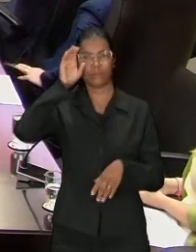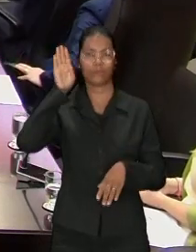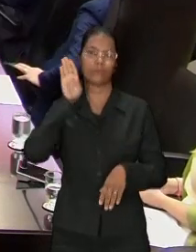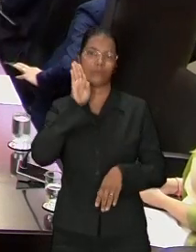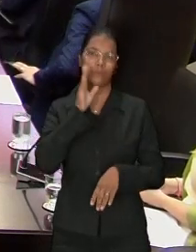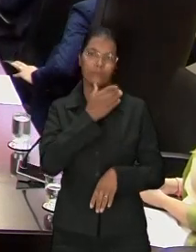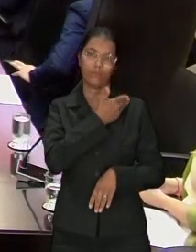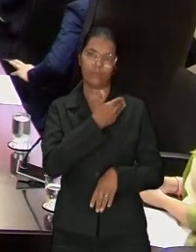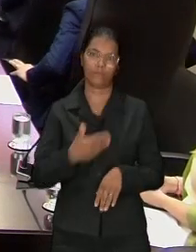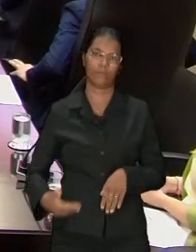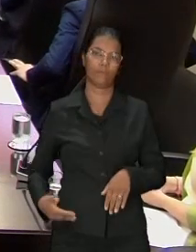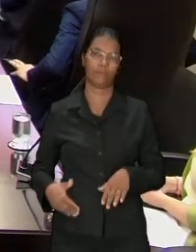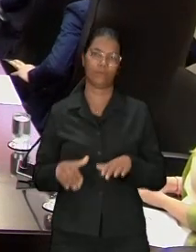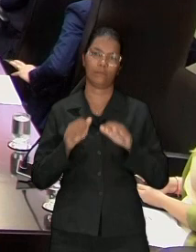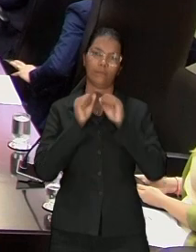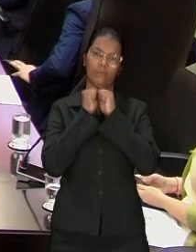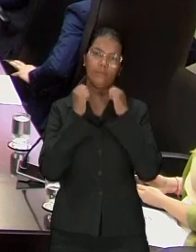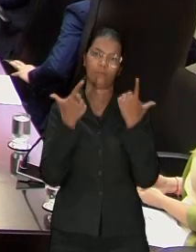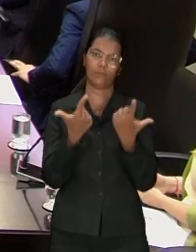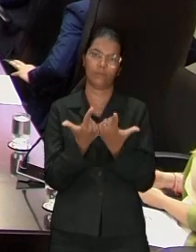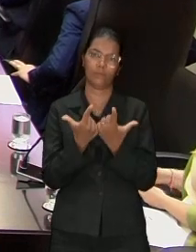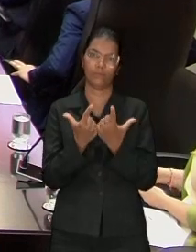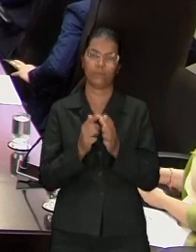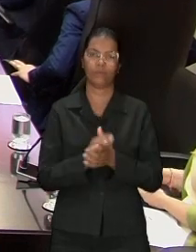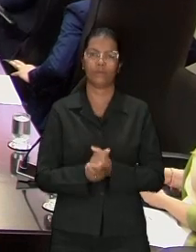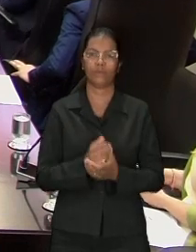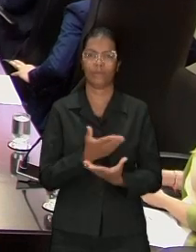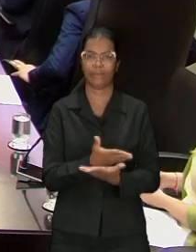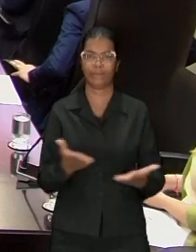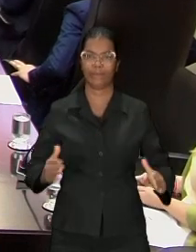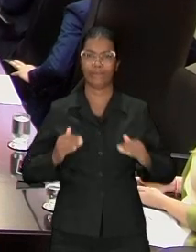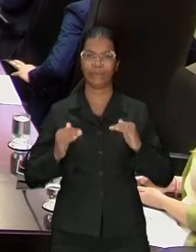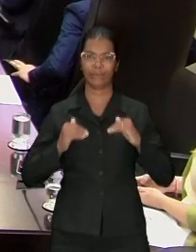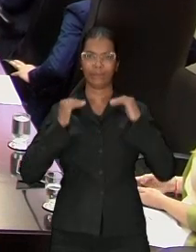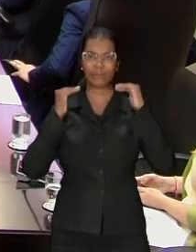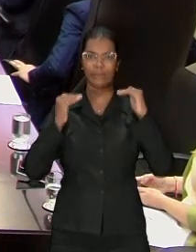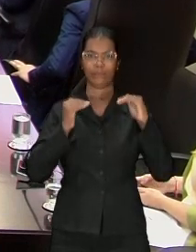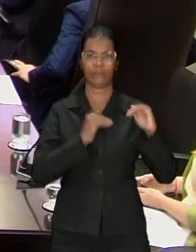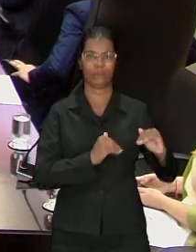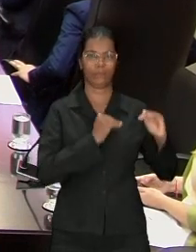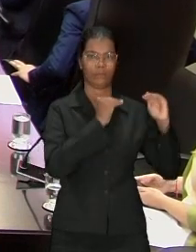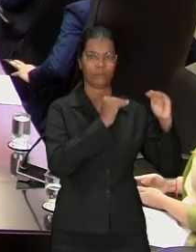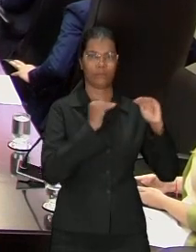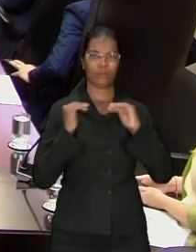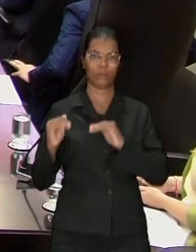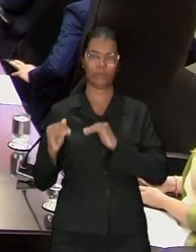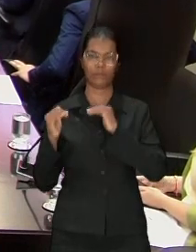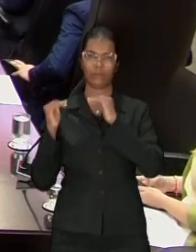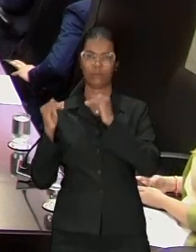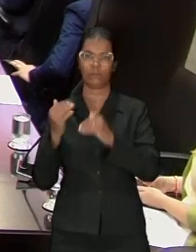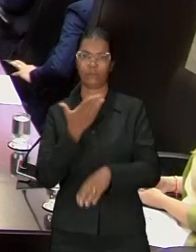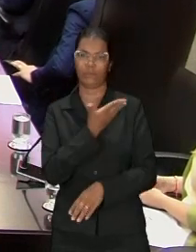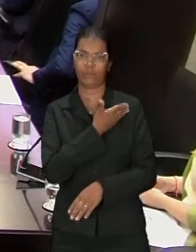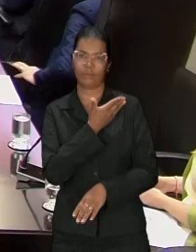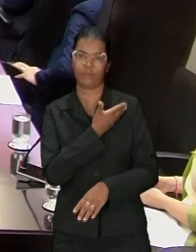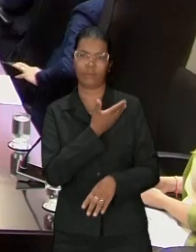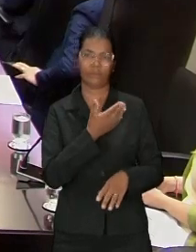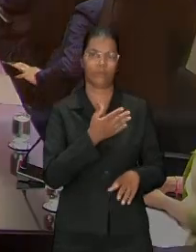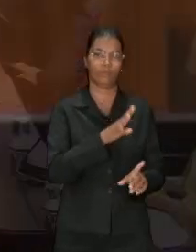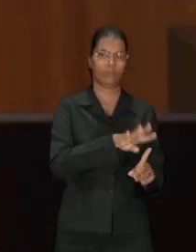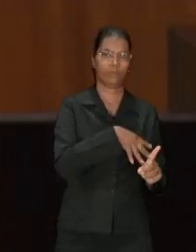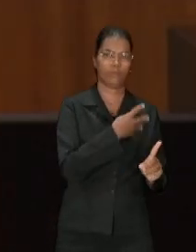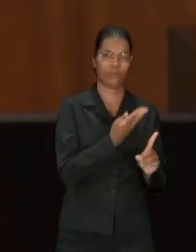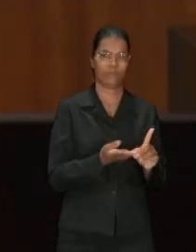casa, demais autoridades, amigos, colegas homenageados, familiares, né,